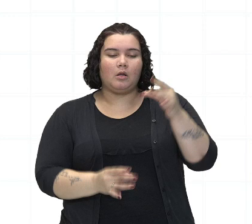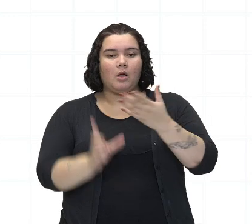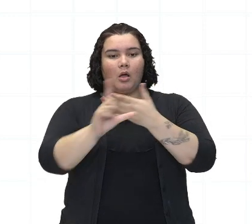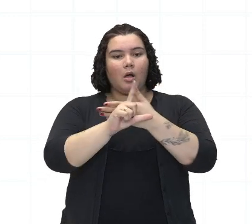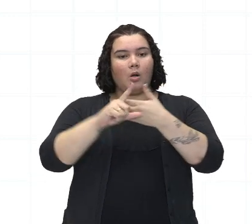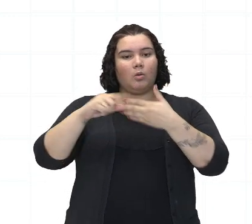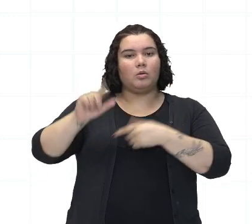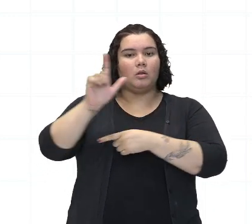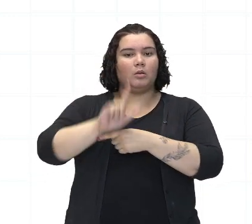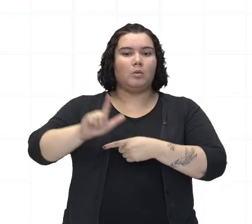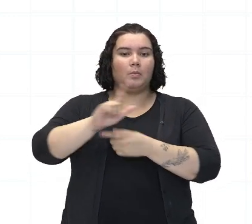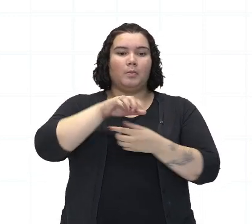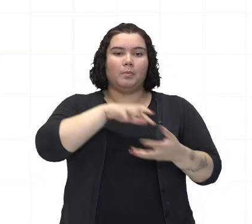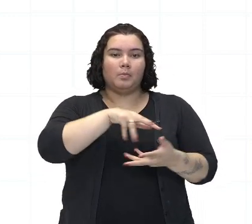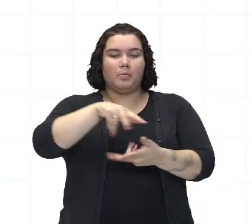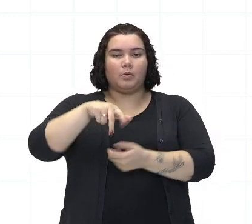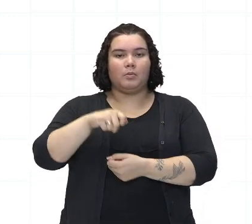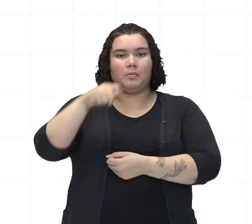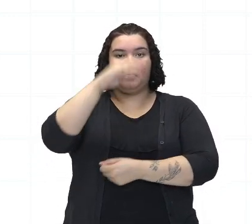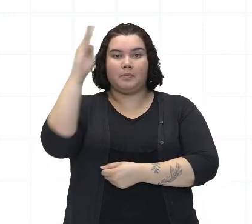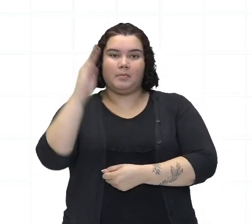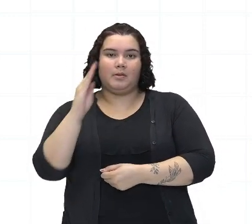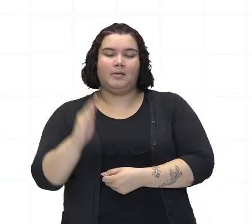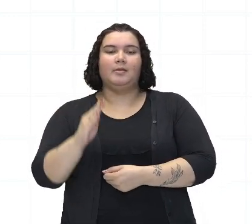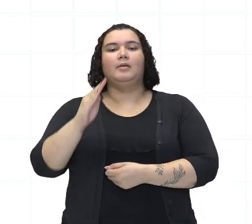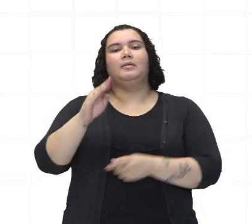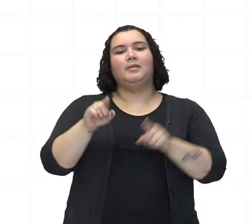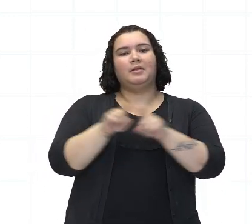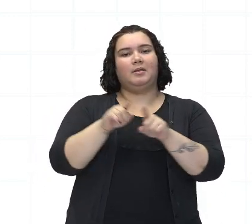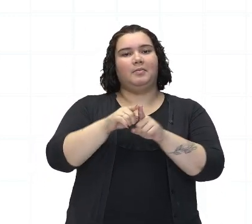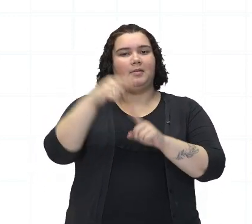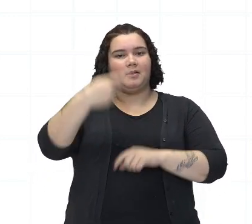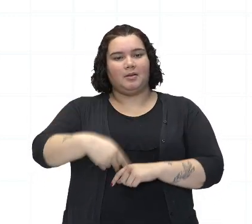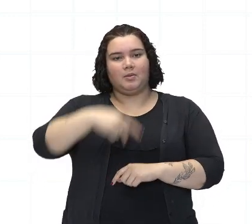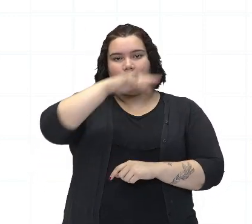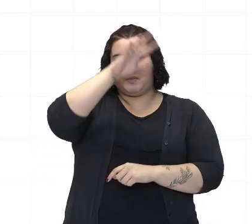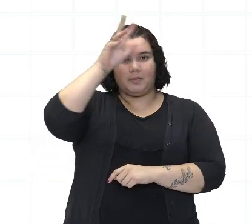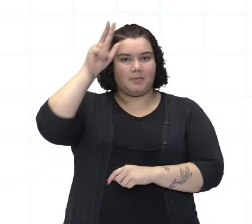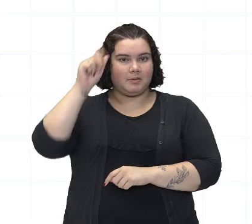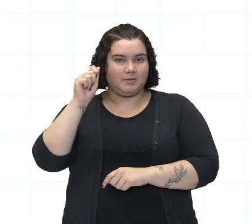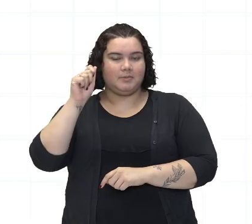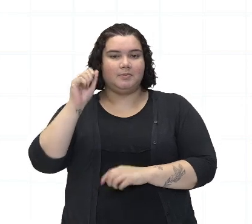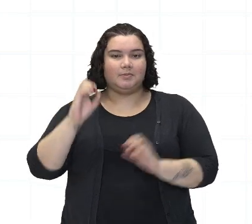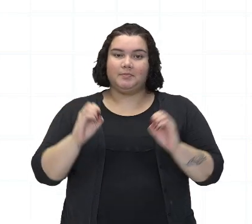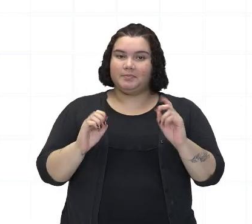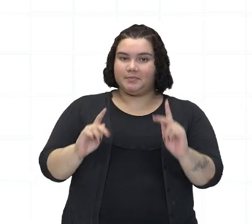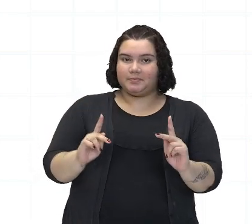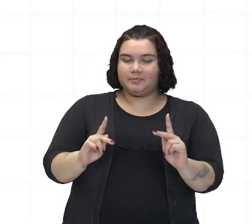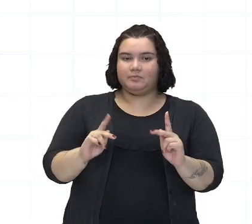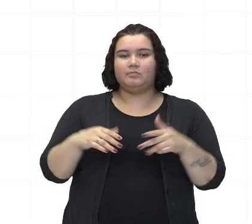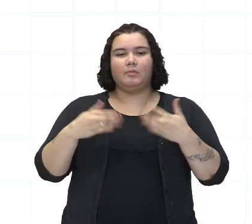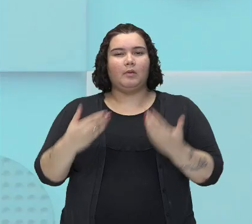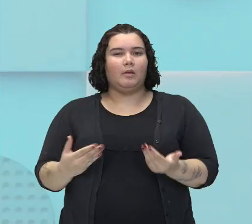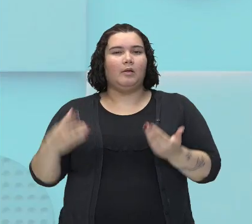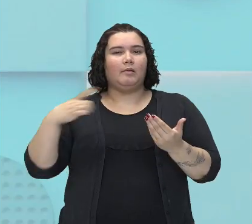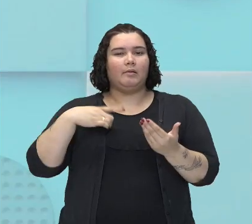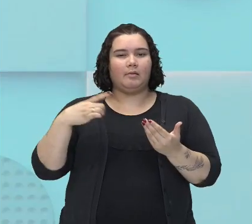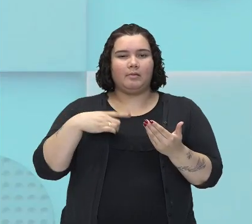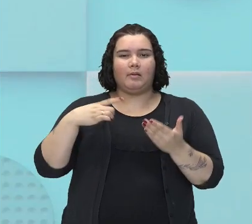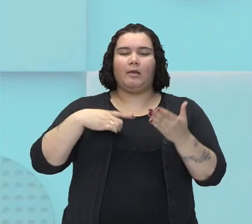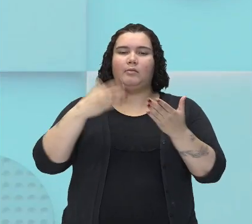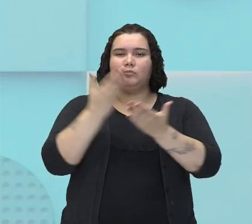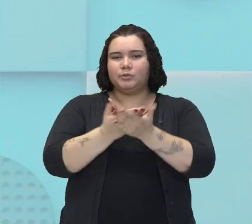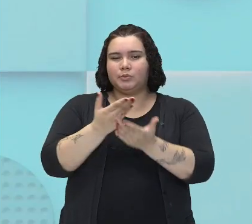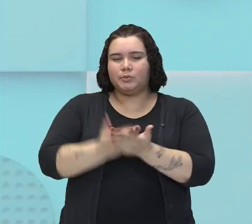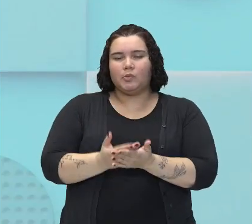autores de literaturas mundial, brasileira e amazonense. Então, a gente tem bastante coisa para ver